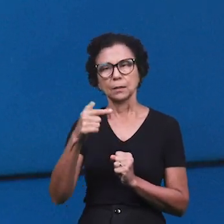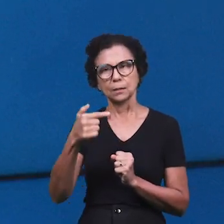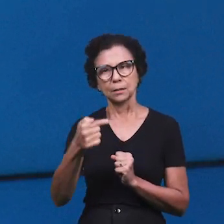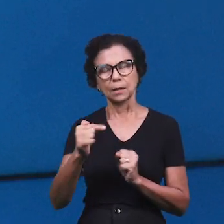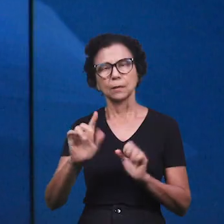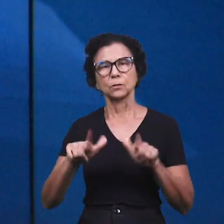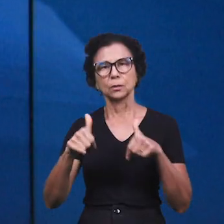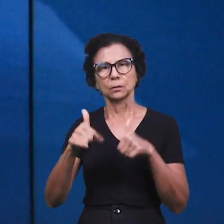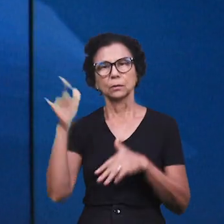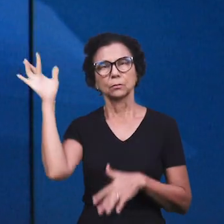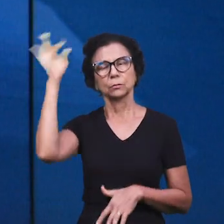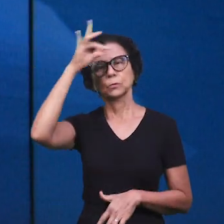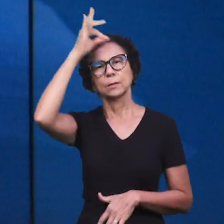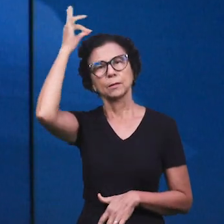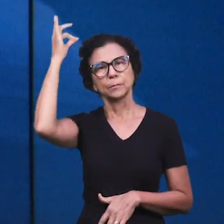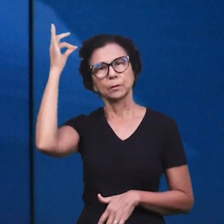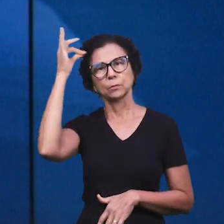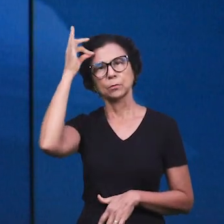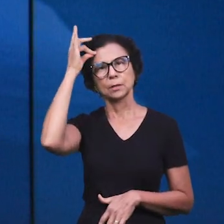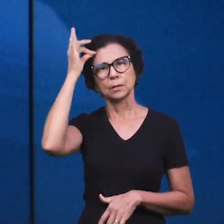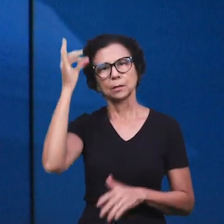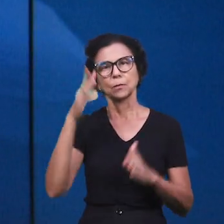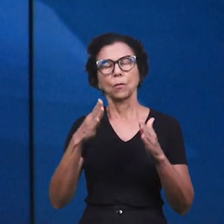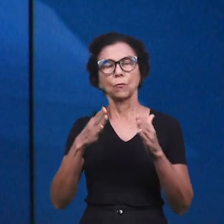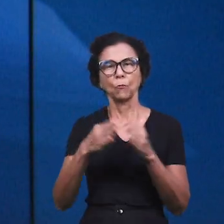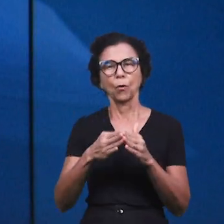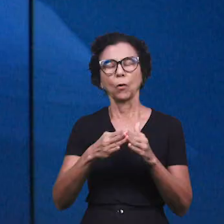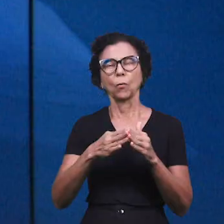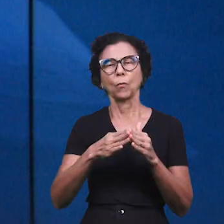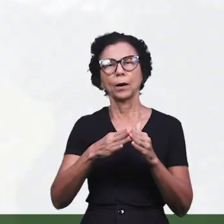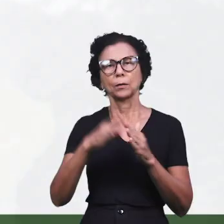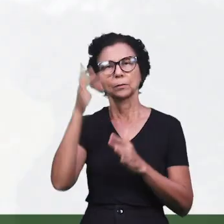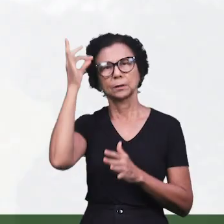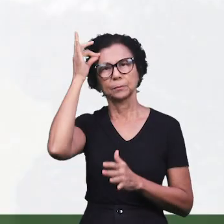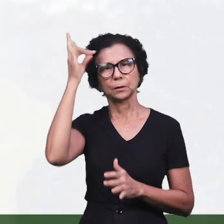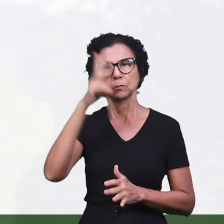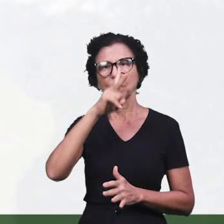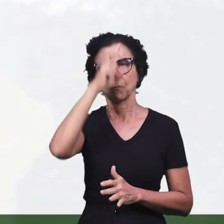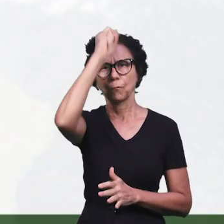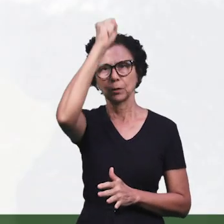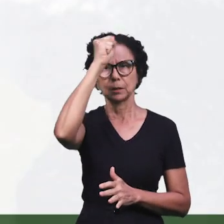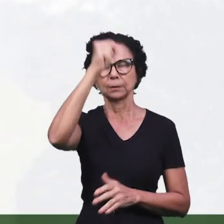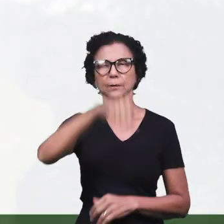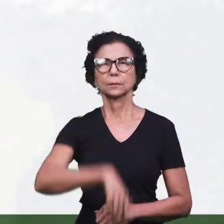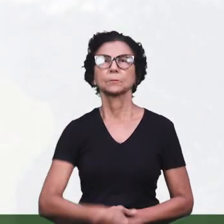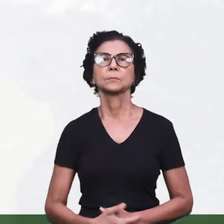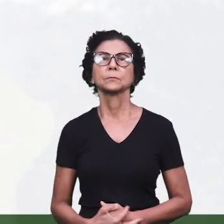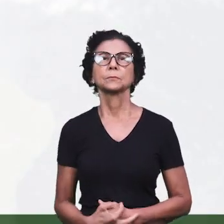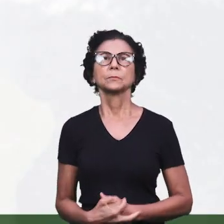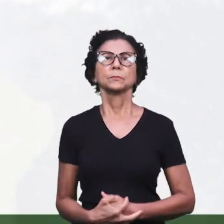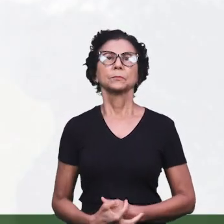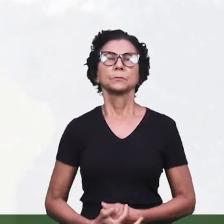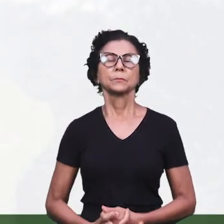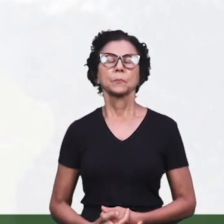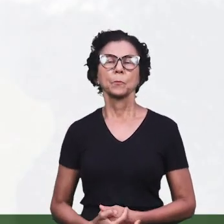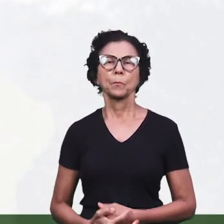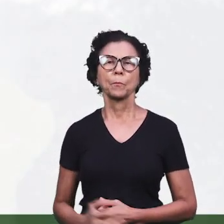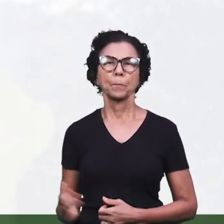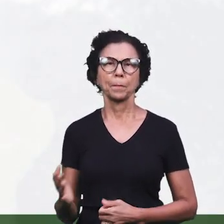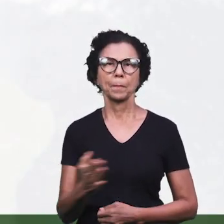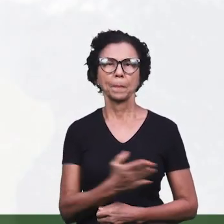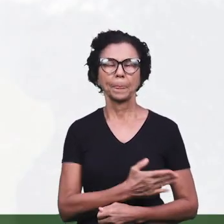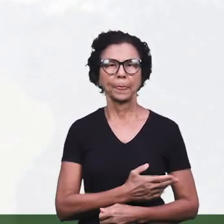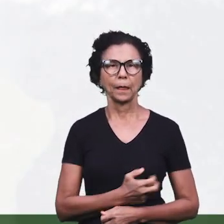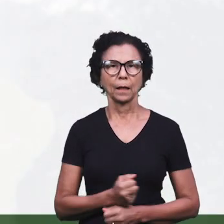participação. Muito bem, irmãos, agora a pergunta para crianças, intermediários e adolescentes é a número 5. E essa pergunta, ela vai